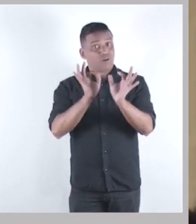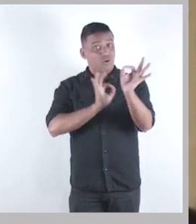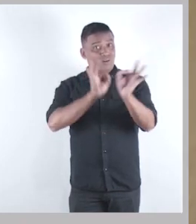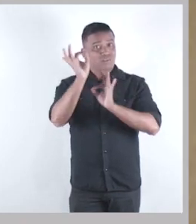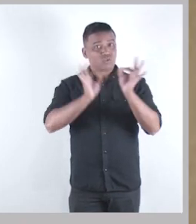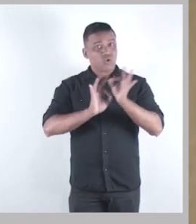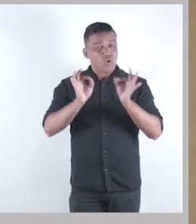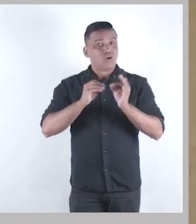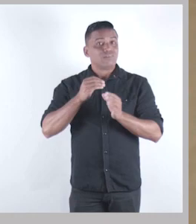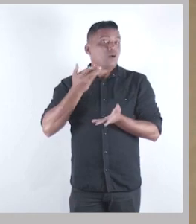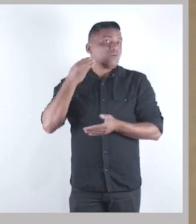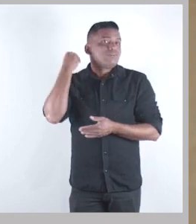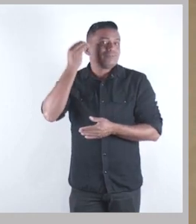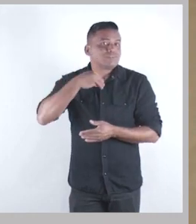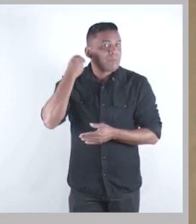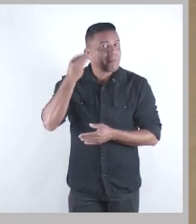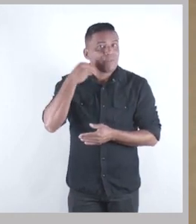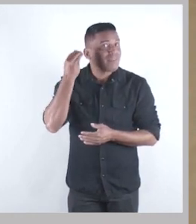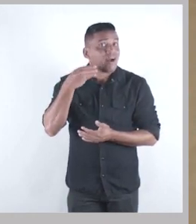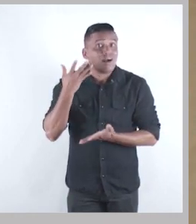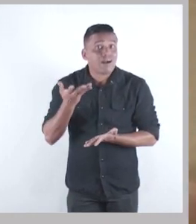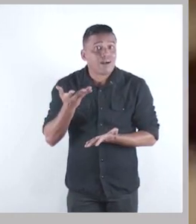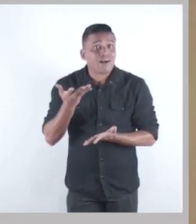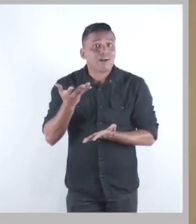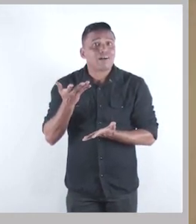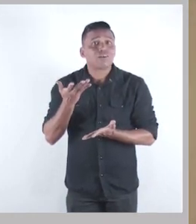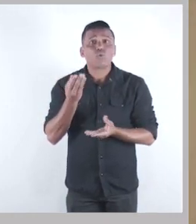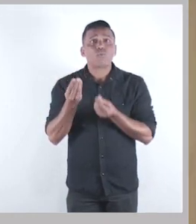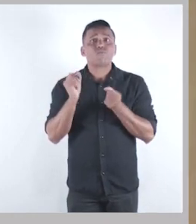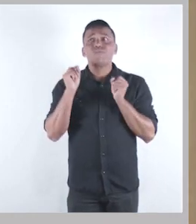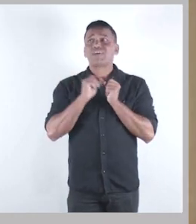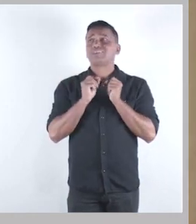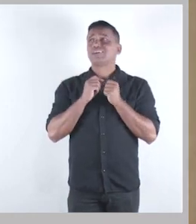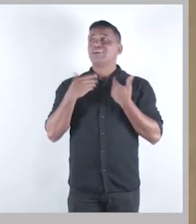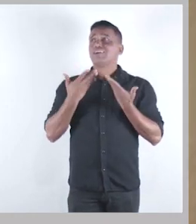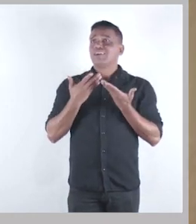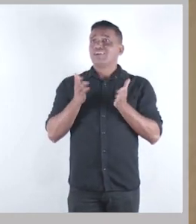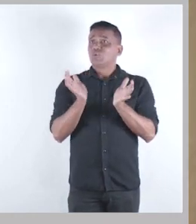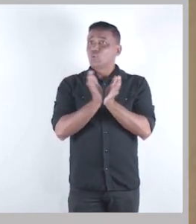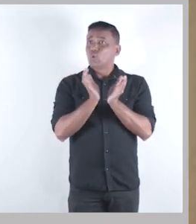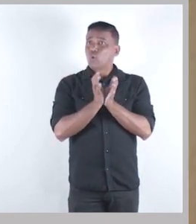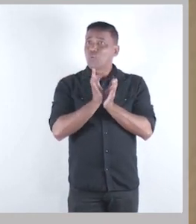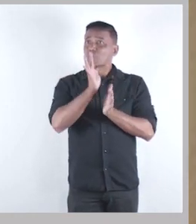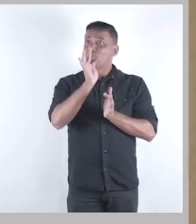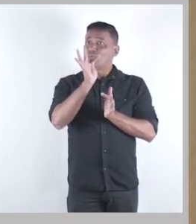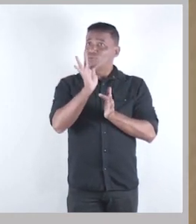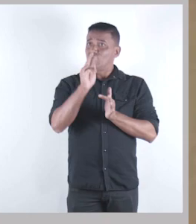dizer, experimental, como é que nós podemos, como é que nós, o Fundo Bibliográfico, podemos